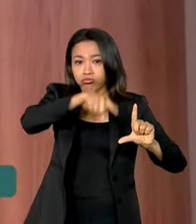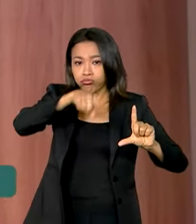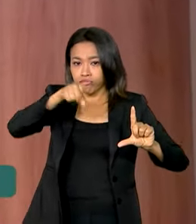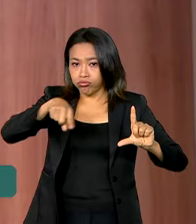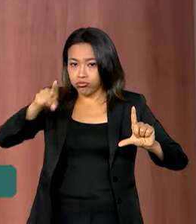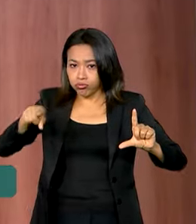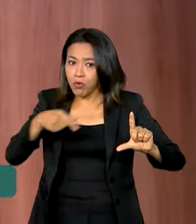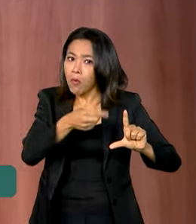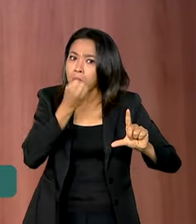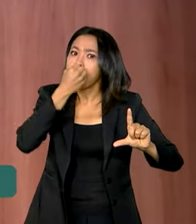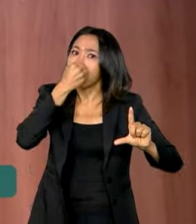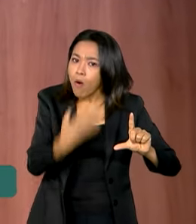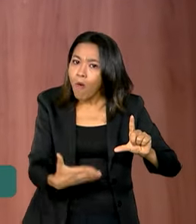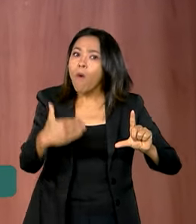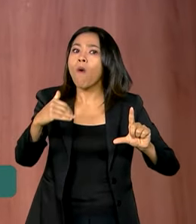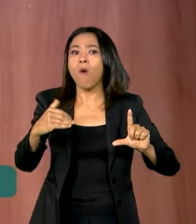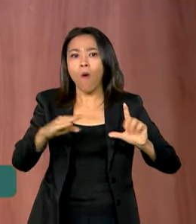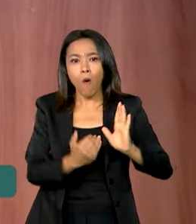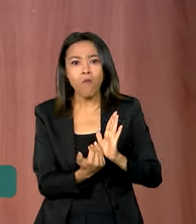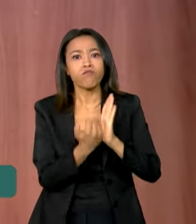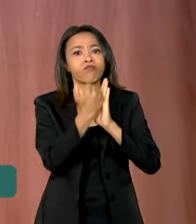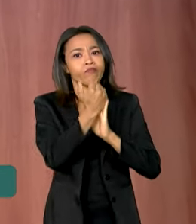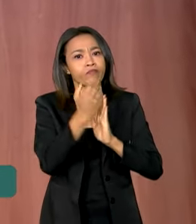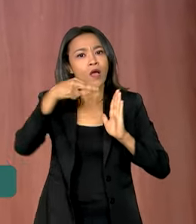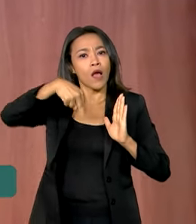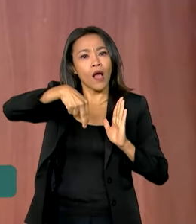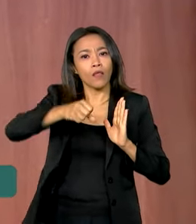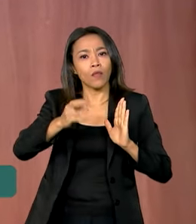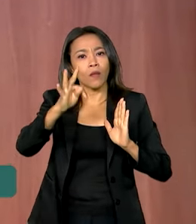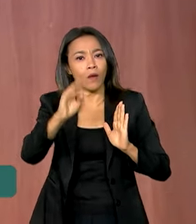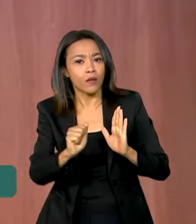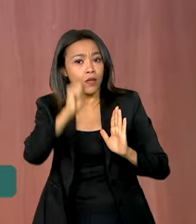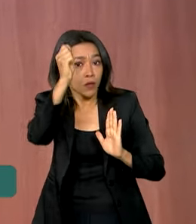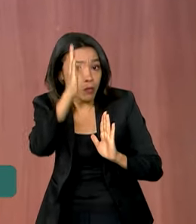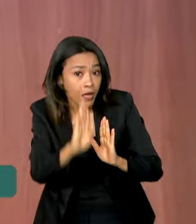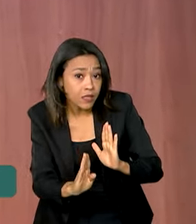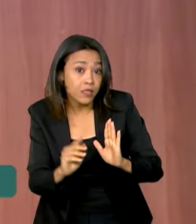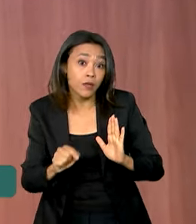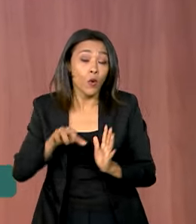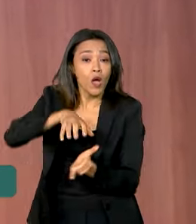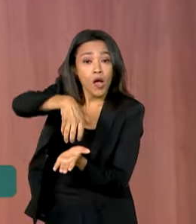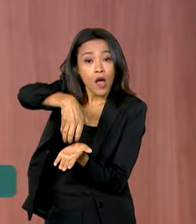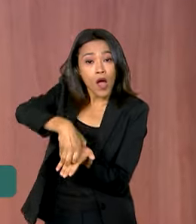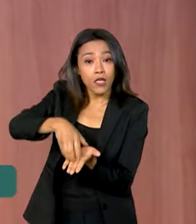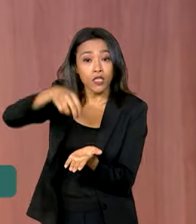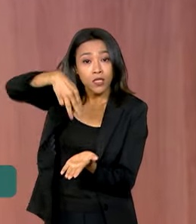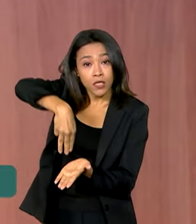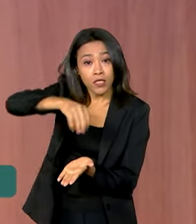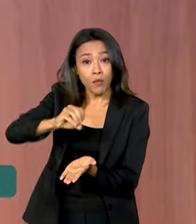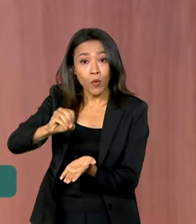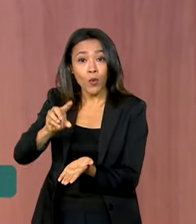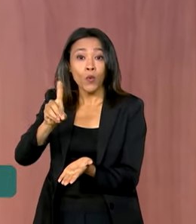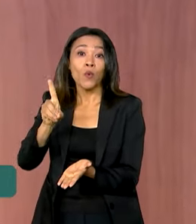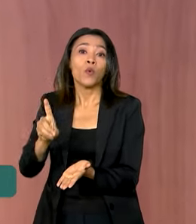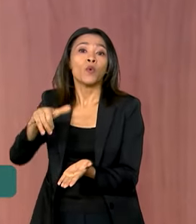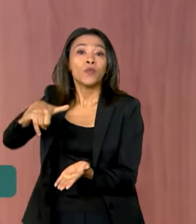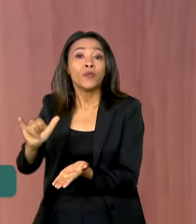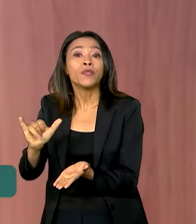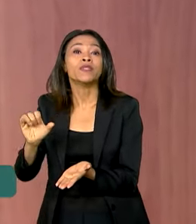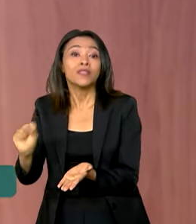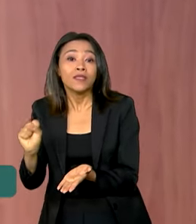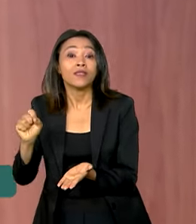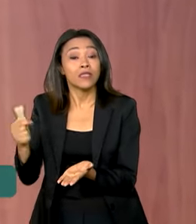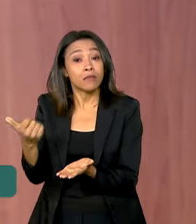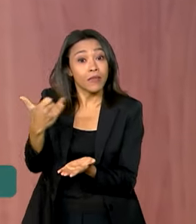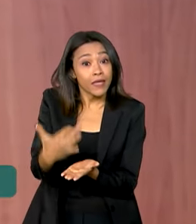indicando mais um avanço na nota de risco do país a agência mudis mudou o patamar do Brasil e agora estamos a um